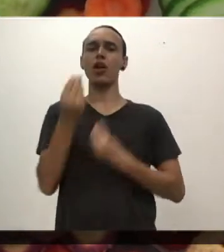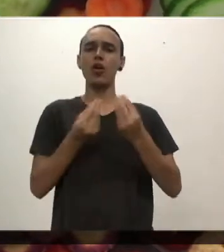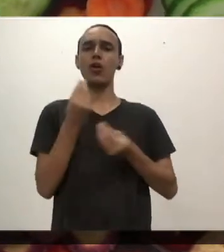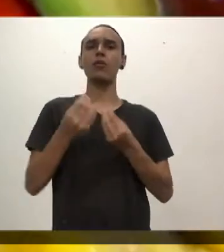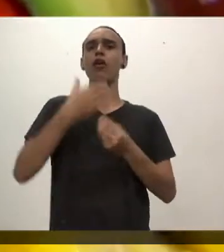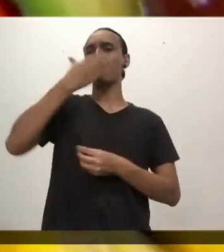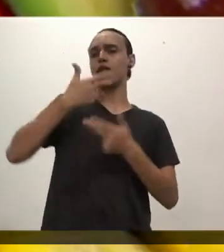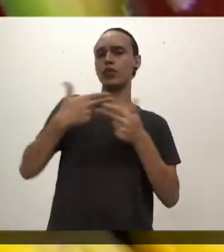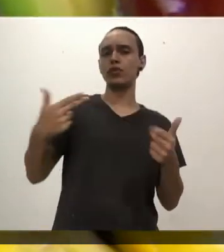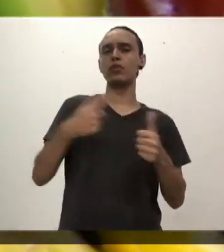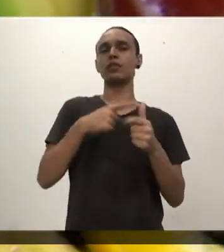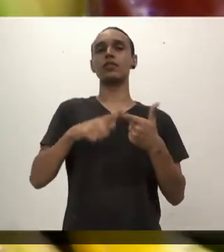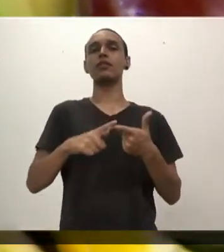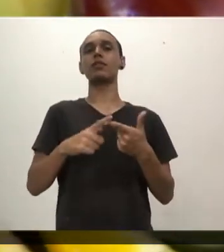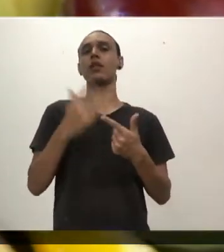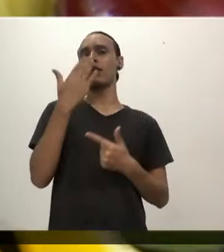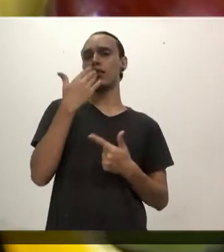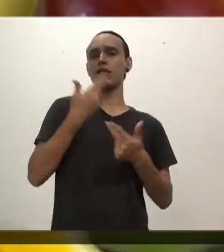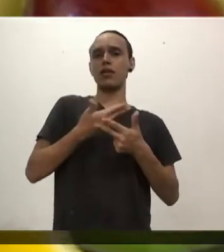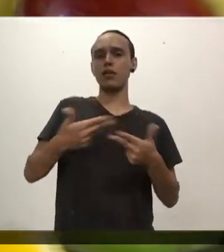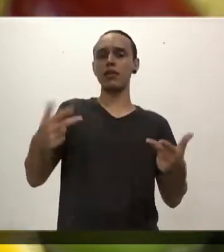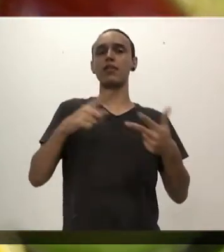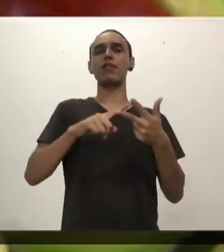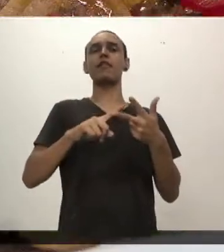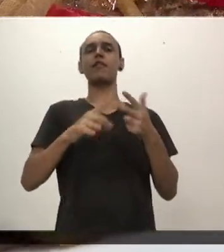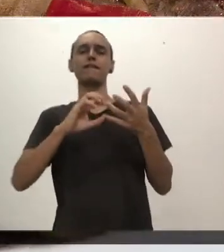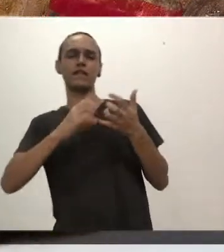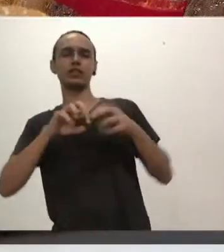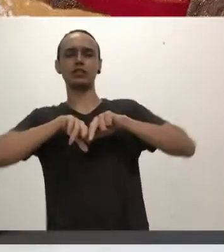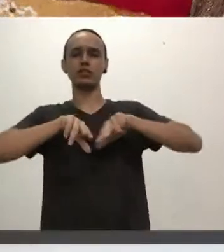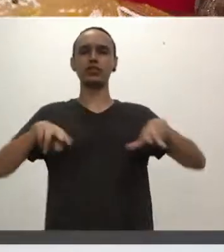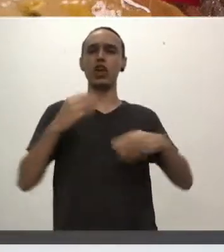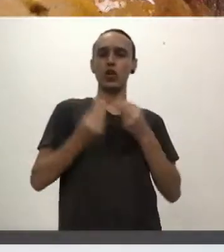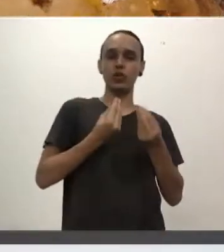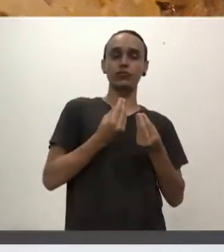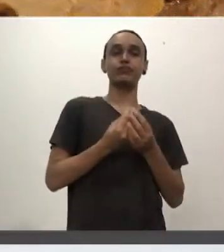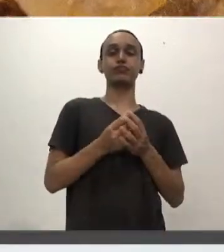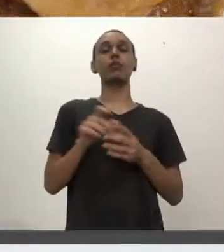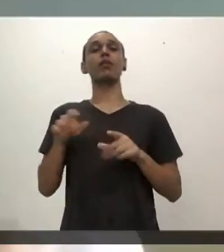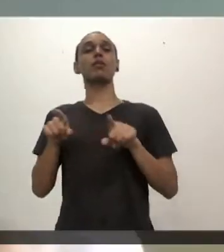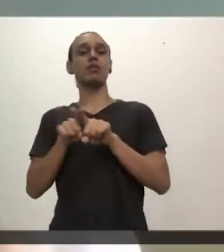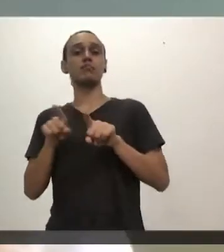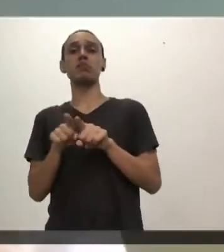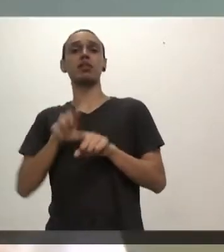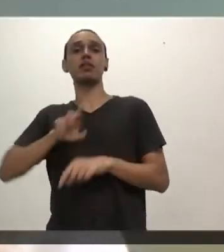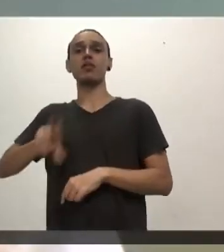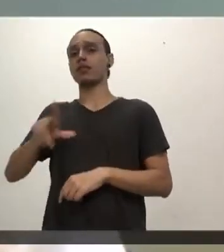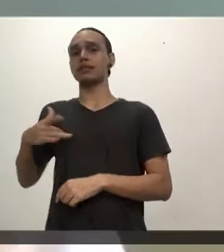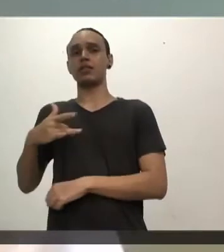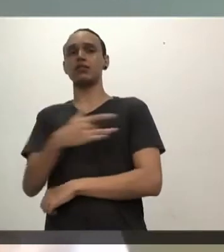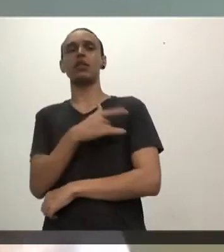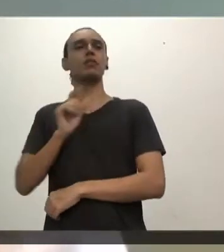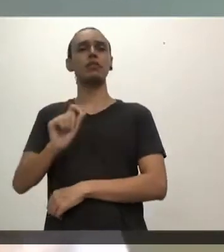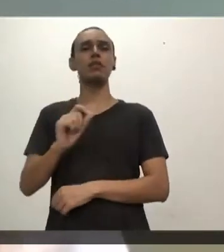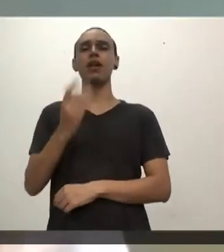o consumo de frutas, de hortaliças, que é verduras e legumes e de feijão, e os marcadores de alimentação não saudável,